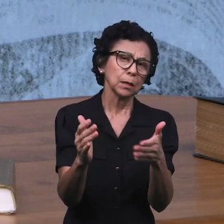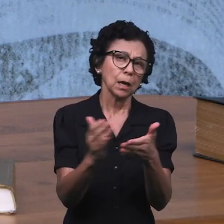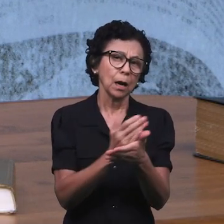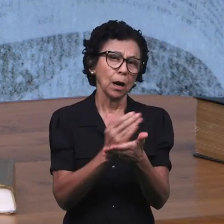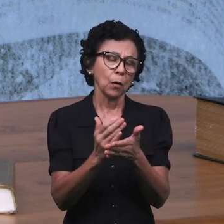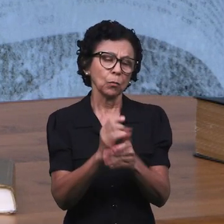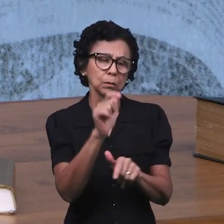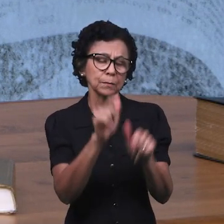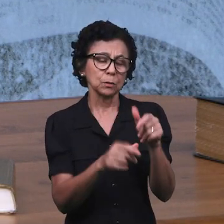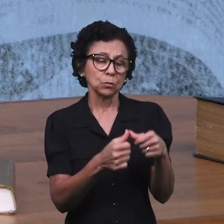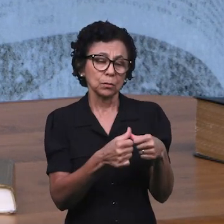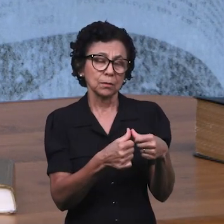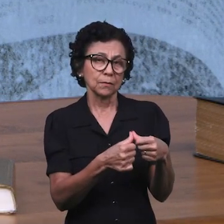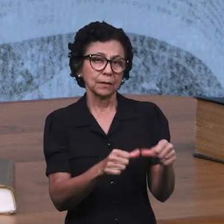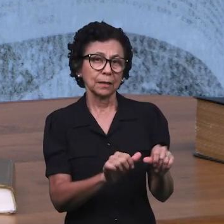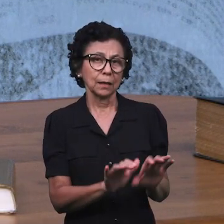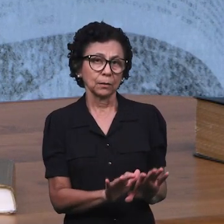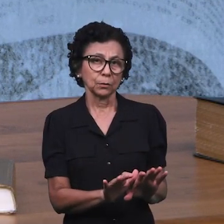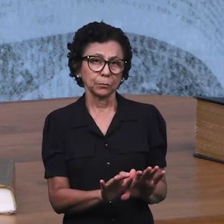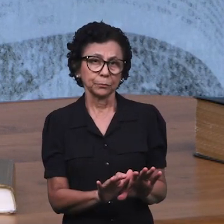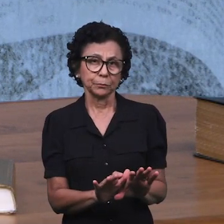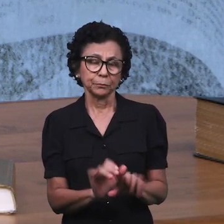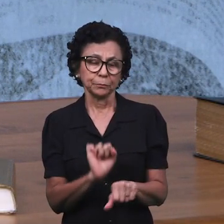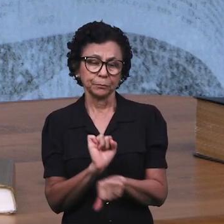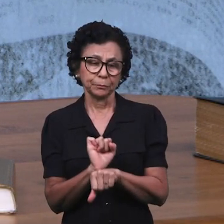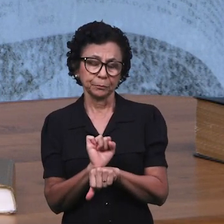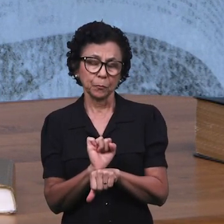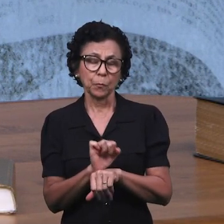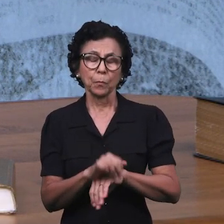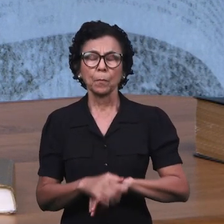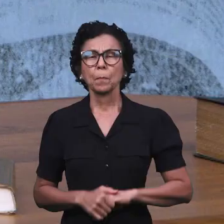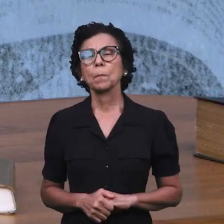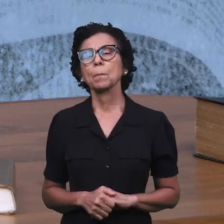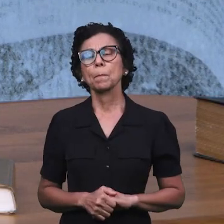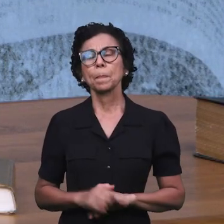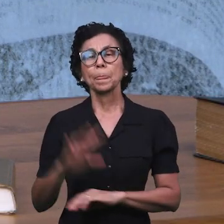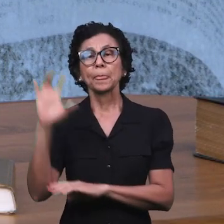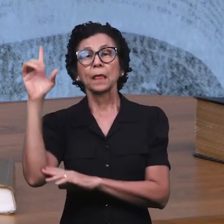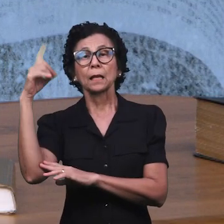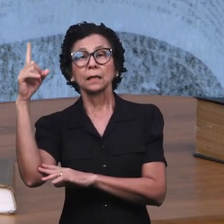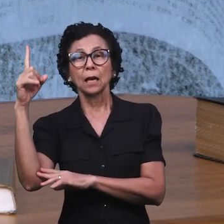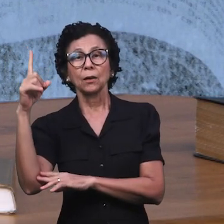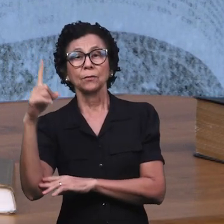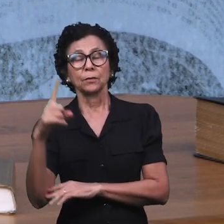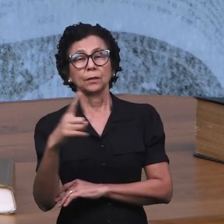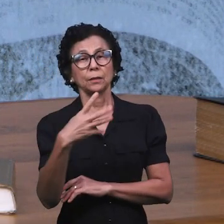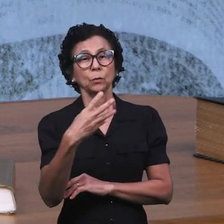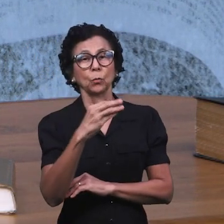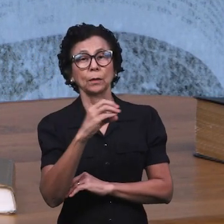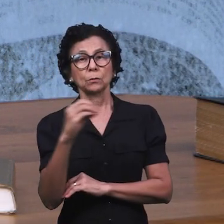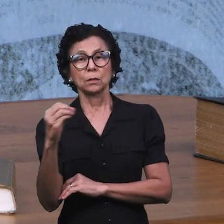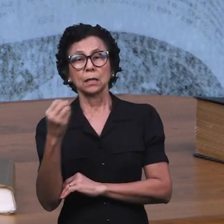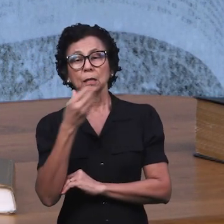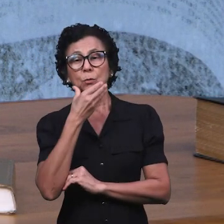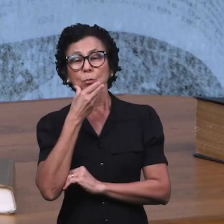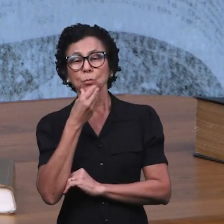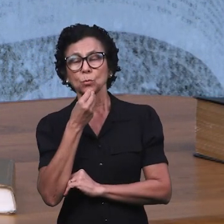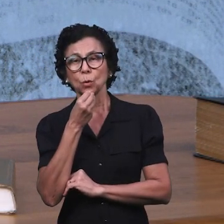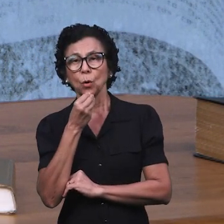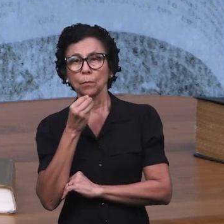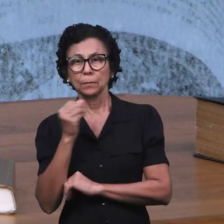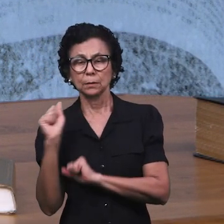pararam. E seguiu-os Davi, ele e os 400 homens, pois